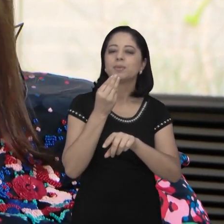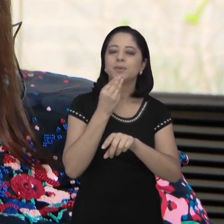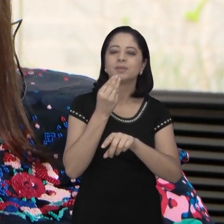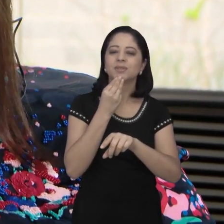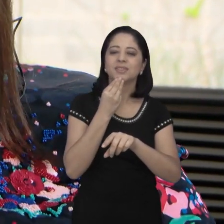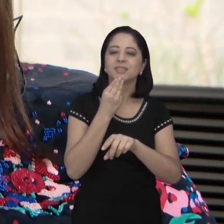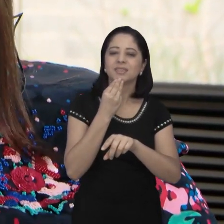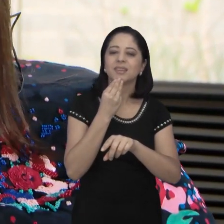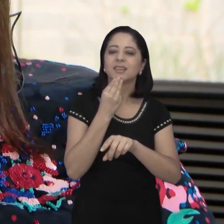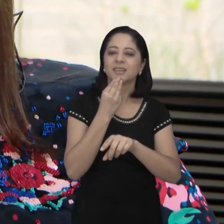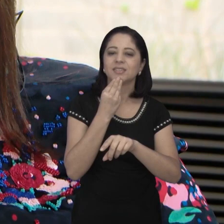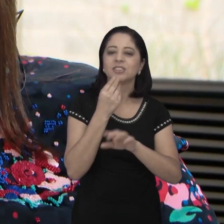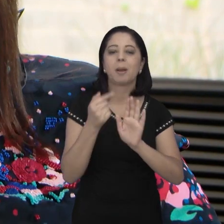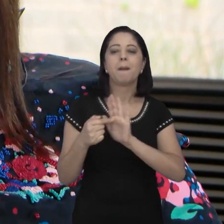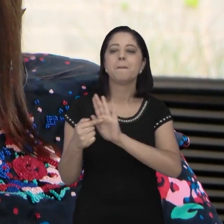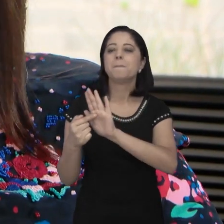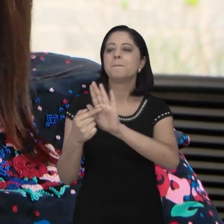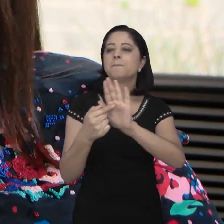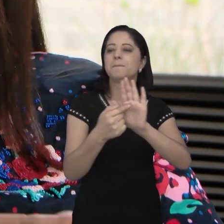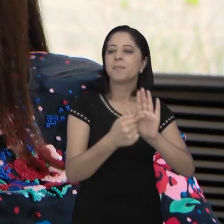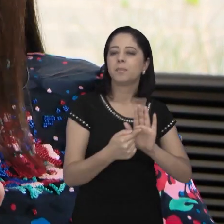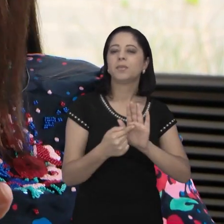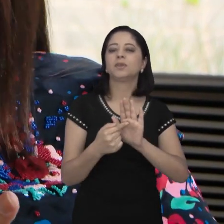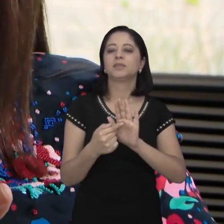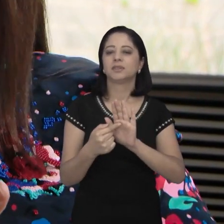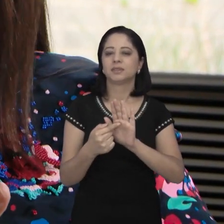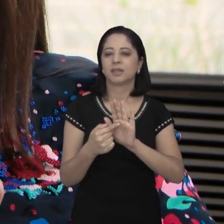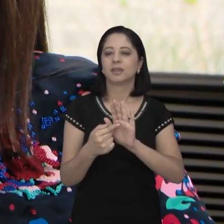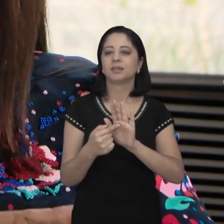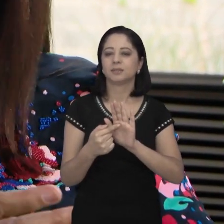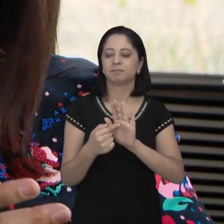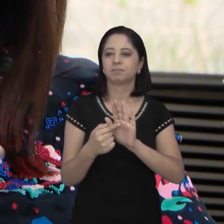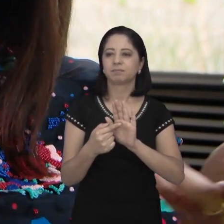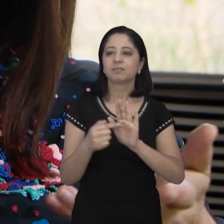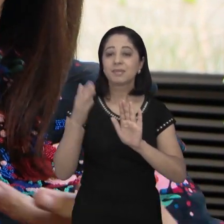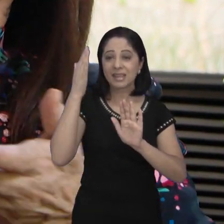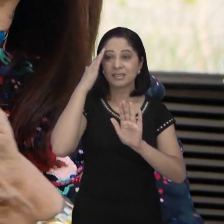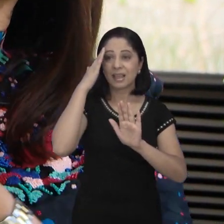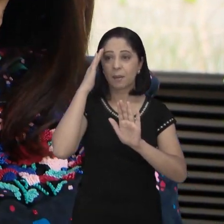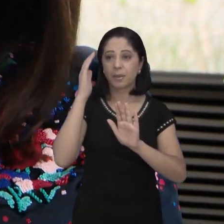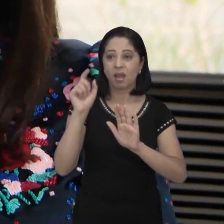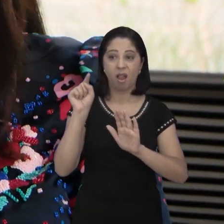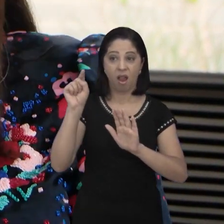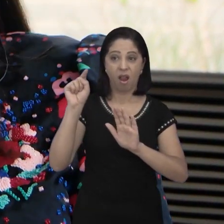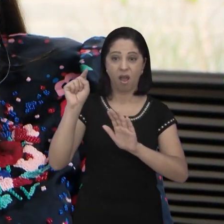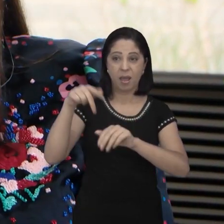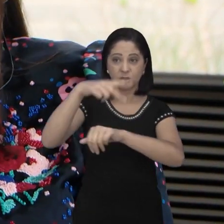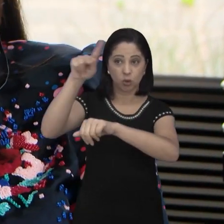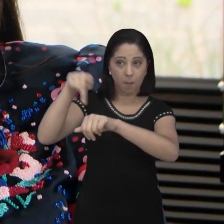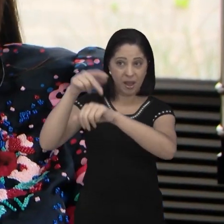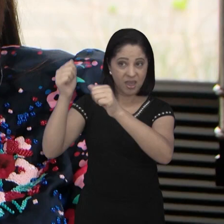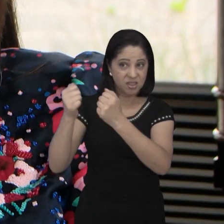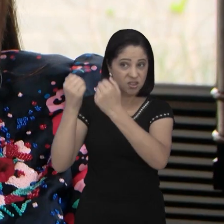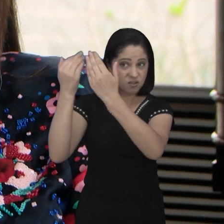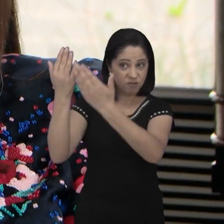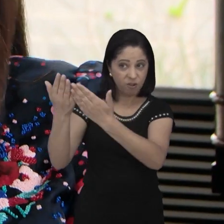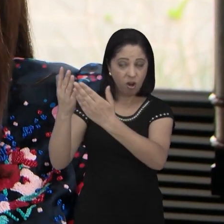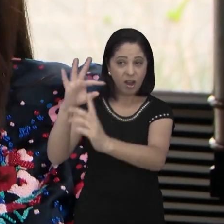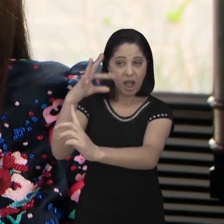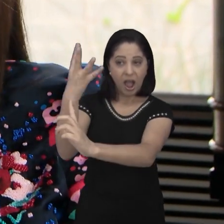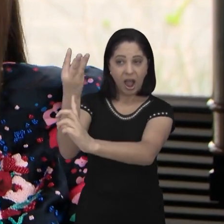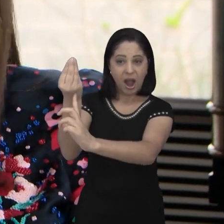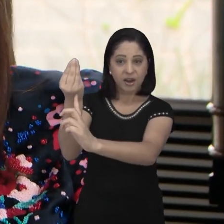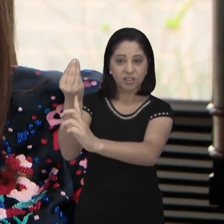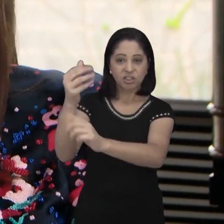essa oportunidade de mostrar esse talento. Tudo que está acontecendo fora do Brasil em matéria